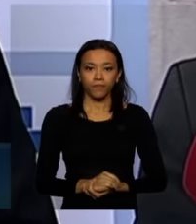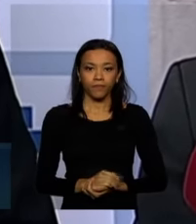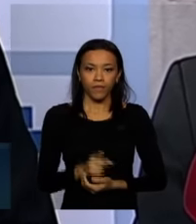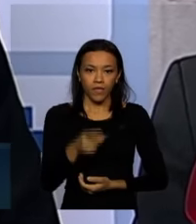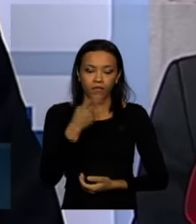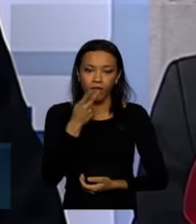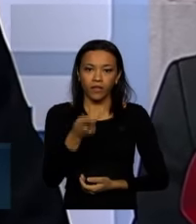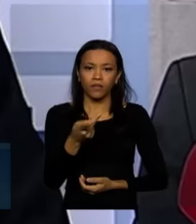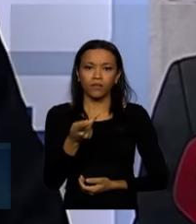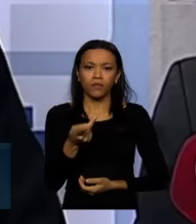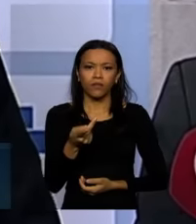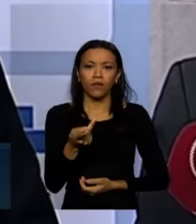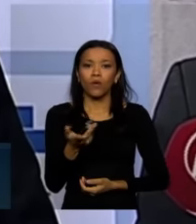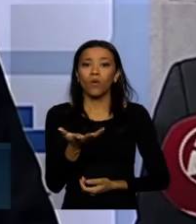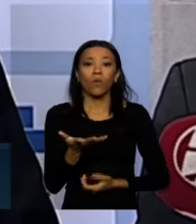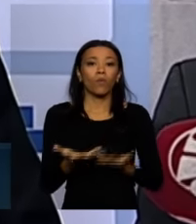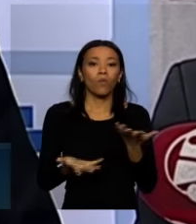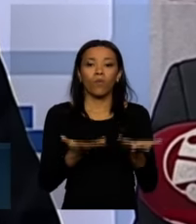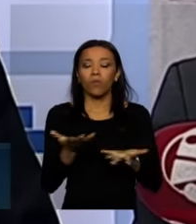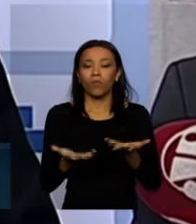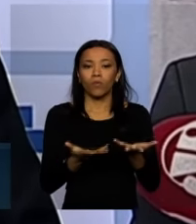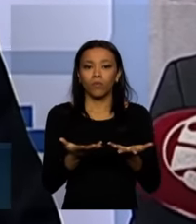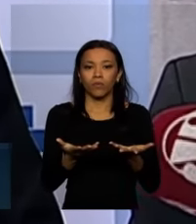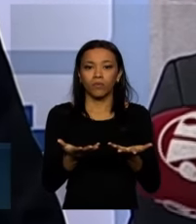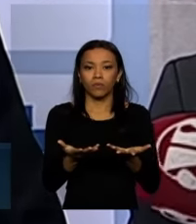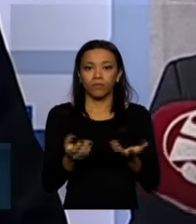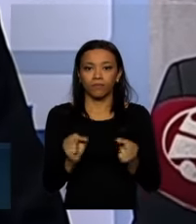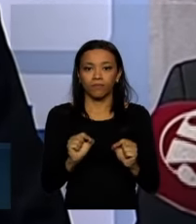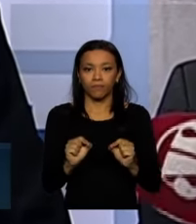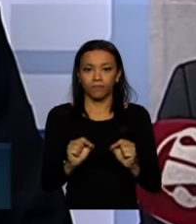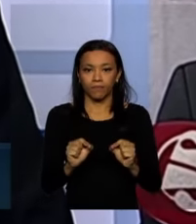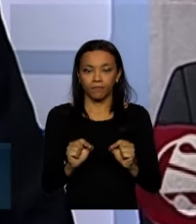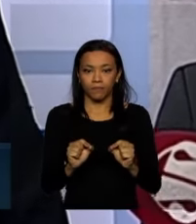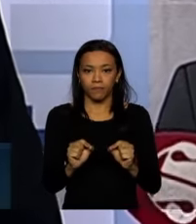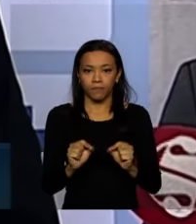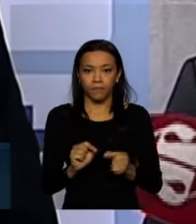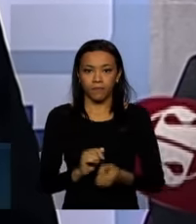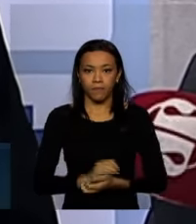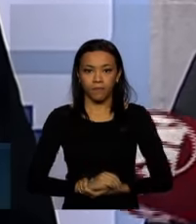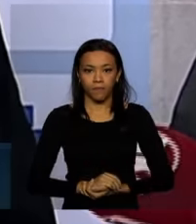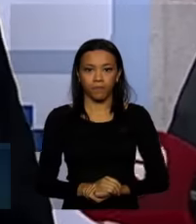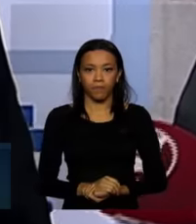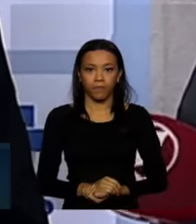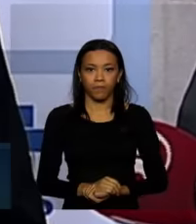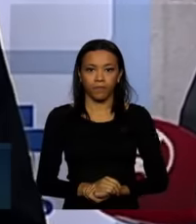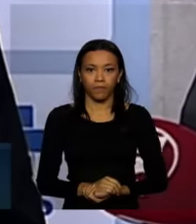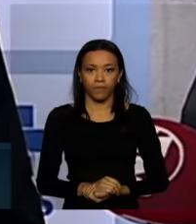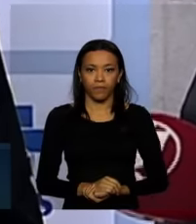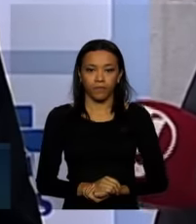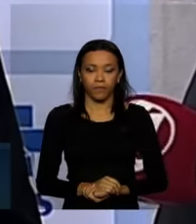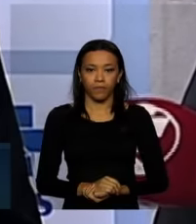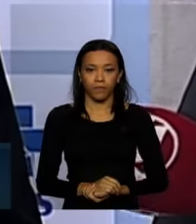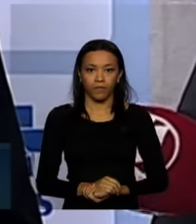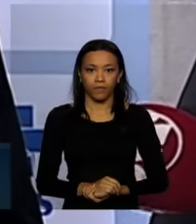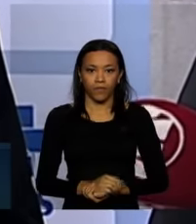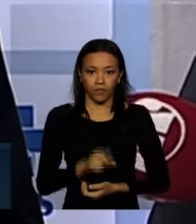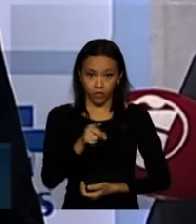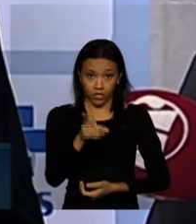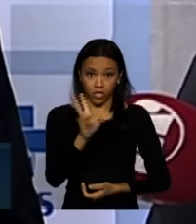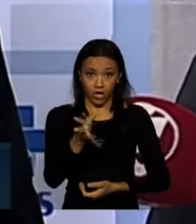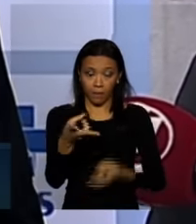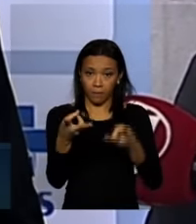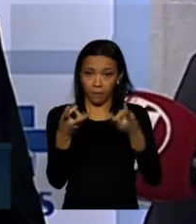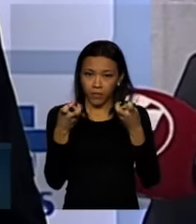milhões como é que tá corre risco de afetar ainda alguma ação alguma iniciativa deste anoal o Senor o Senor já